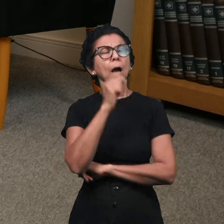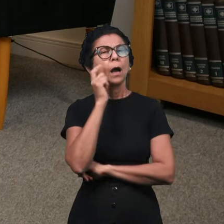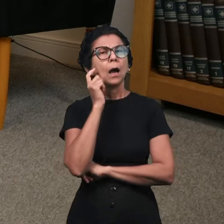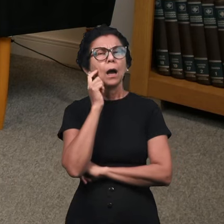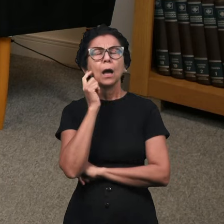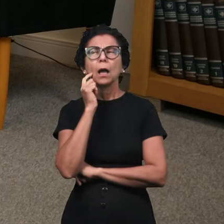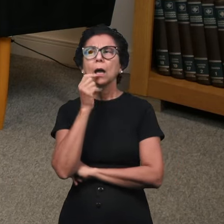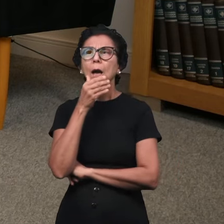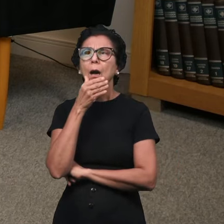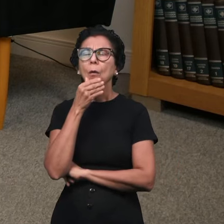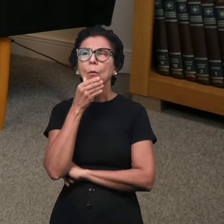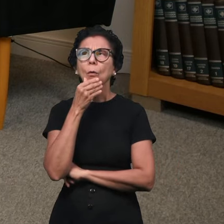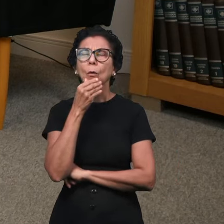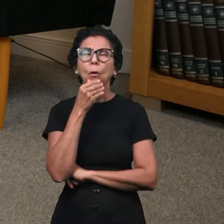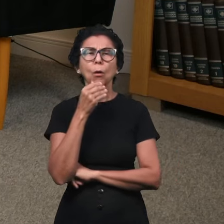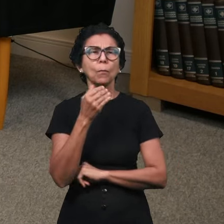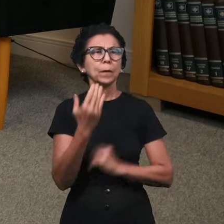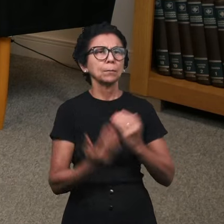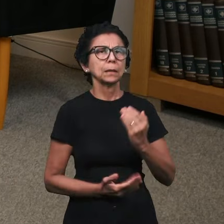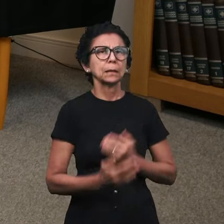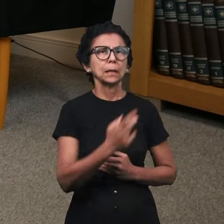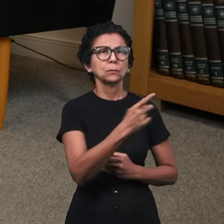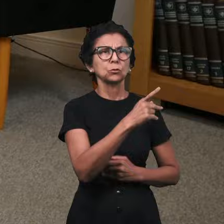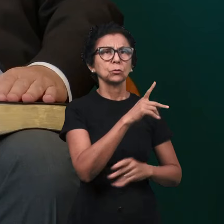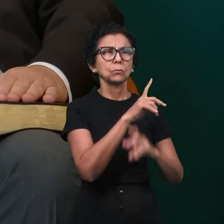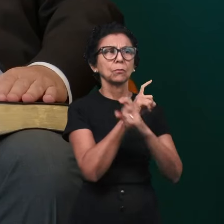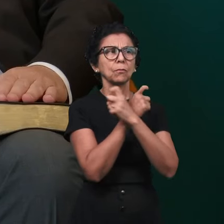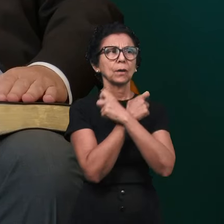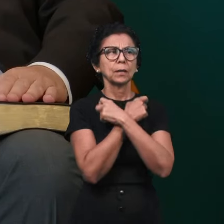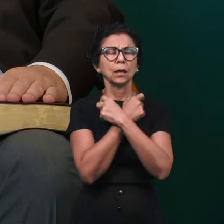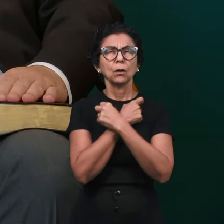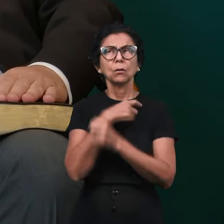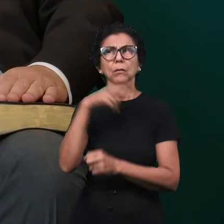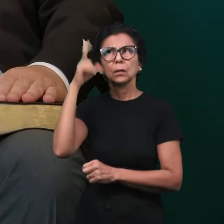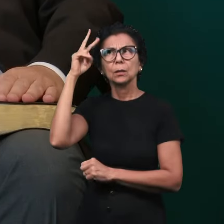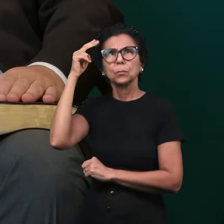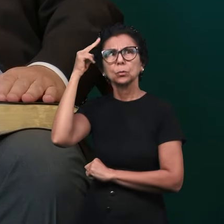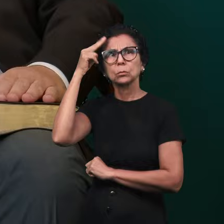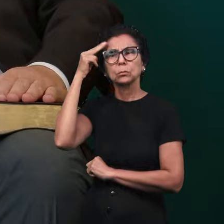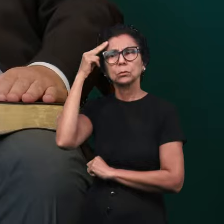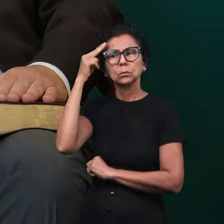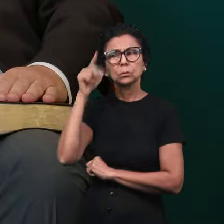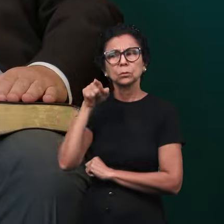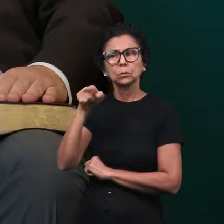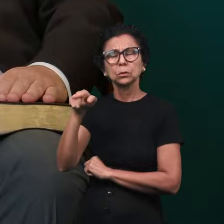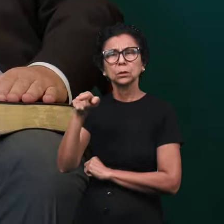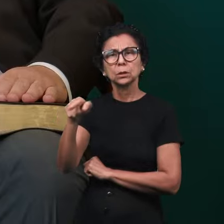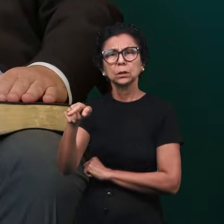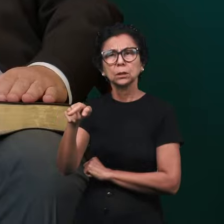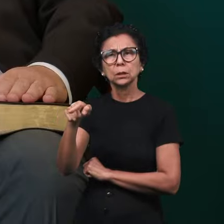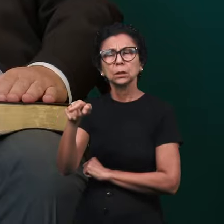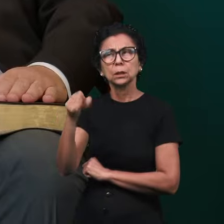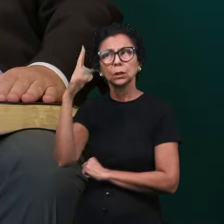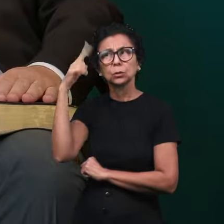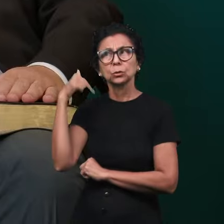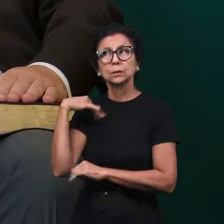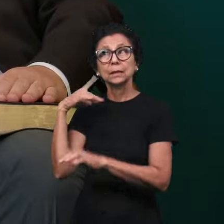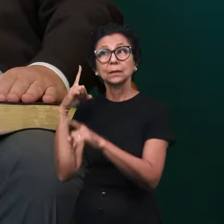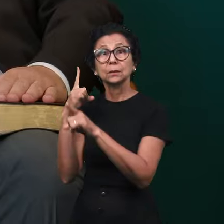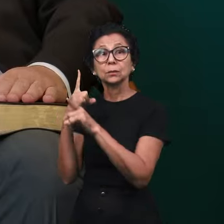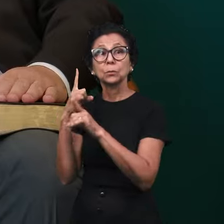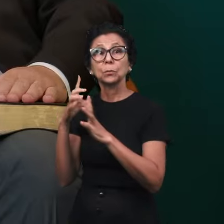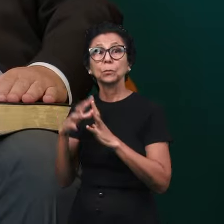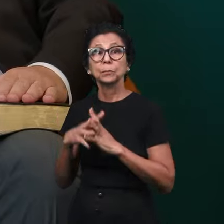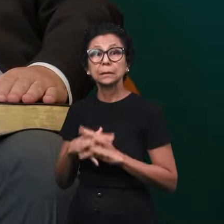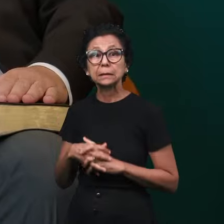E quando José ele foi se apresentar a Faraó, ele deixou bem claro que o entendimento não era dele, mas era